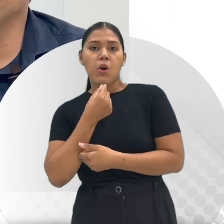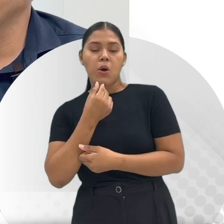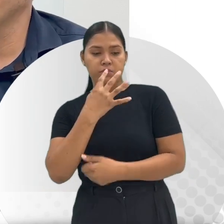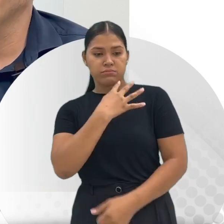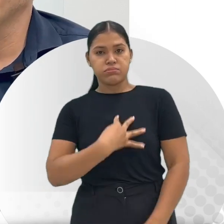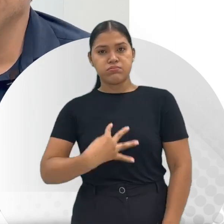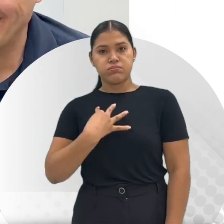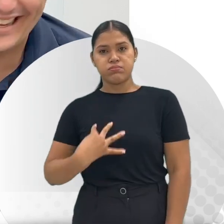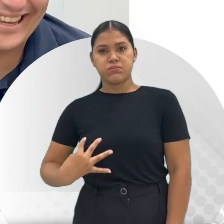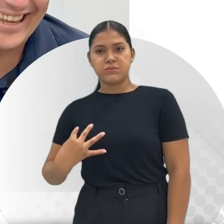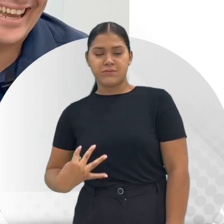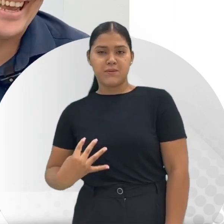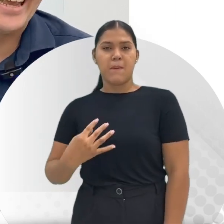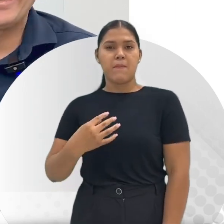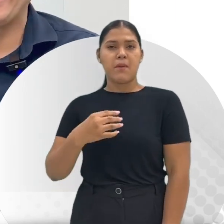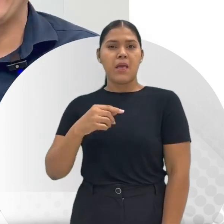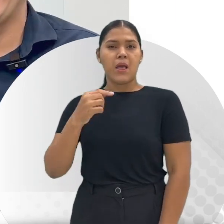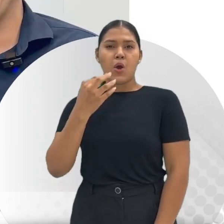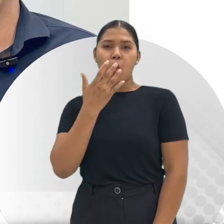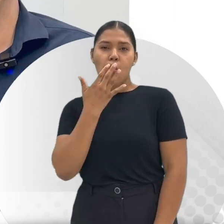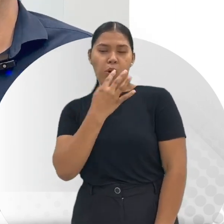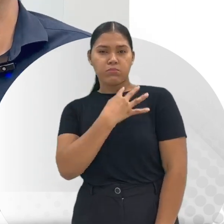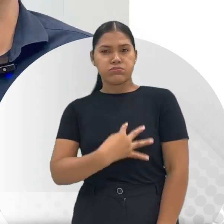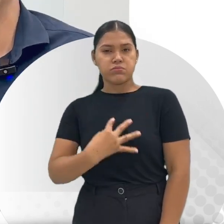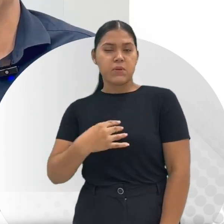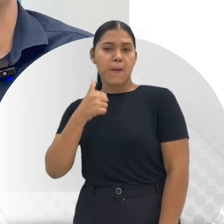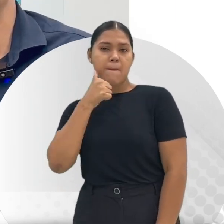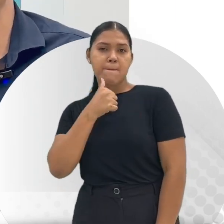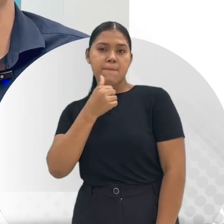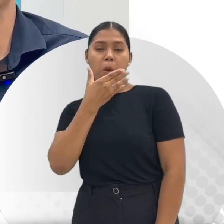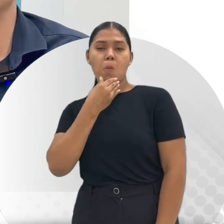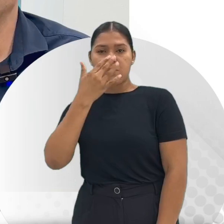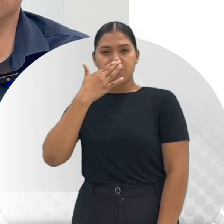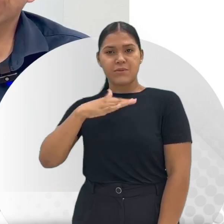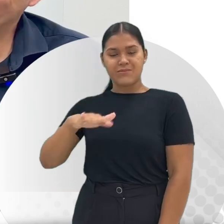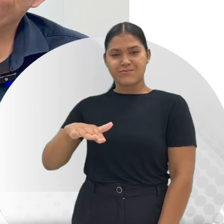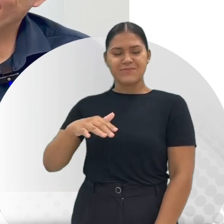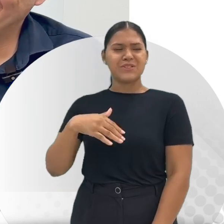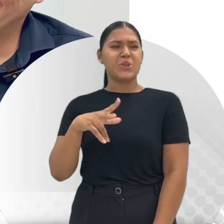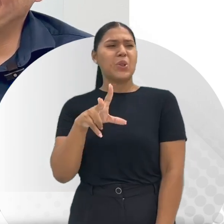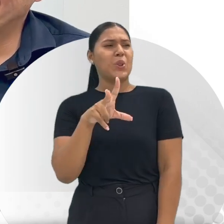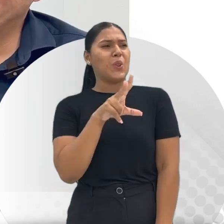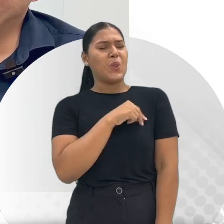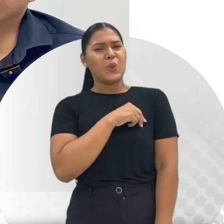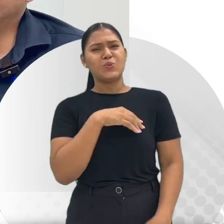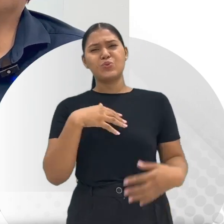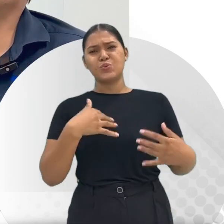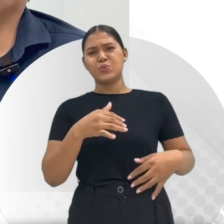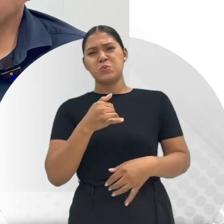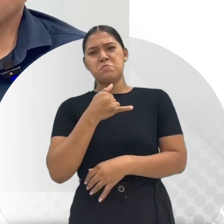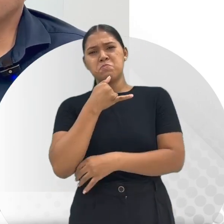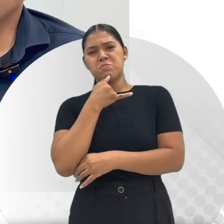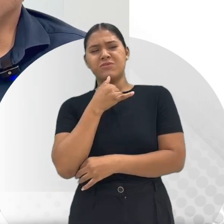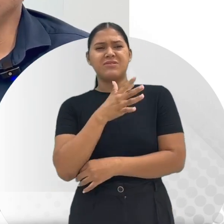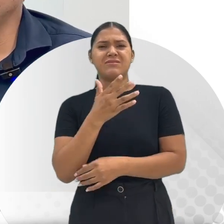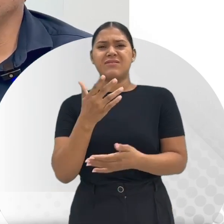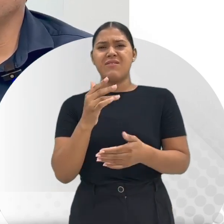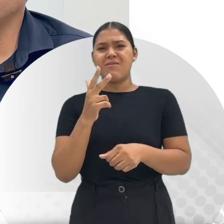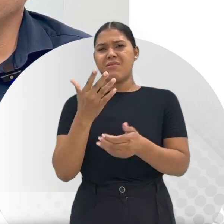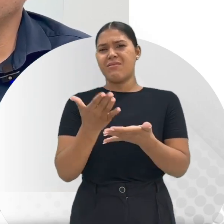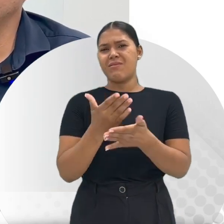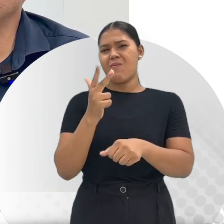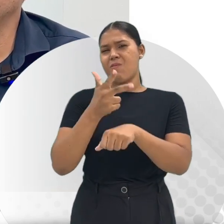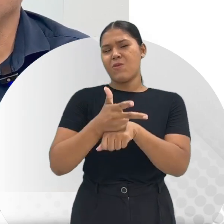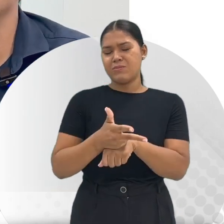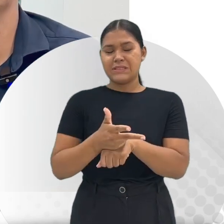esse é muito triste, mas é ótimo. Eu revi esses tempos e já com uma outra perspectiva e é